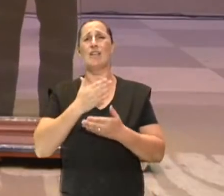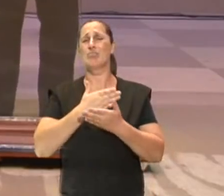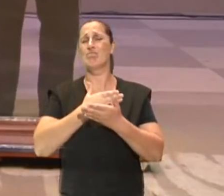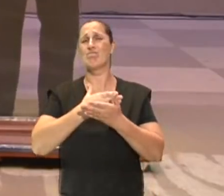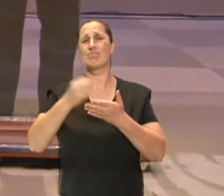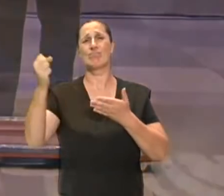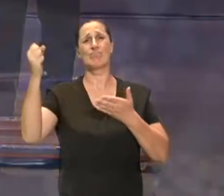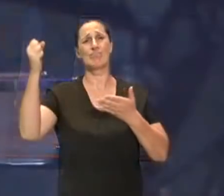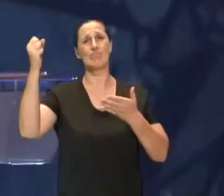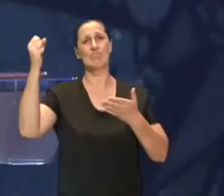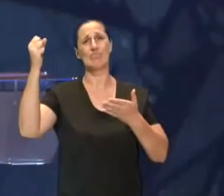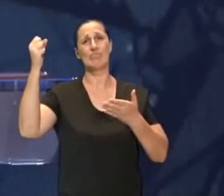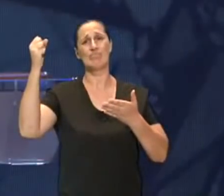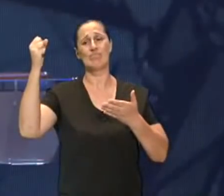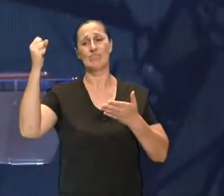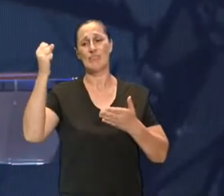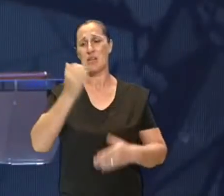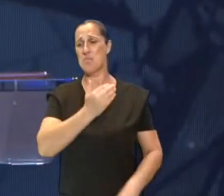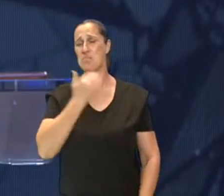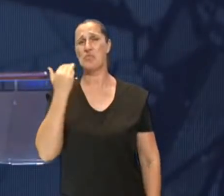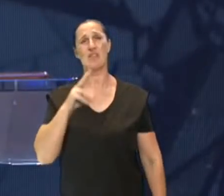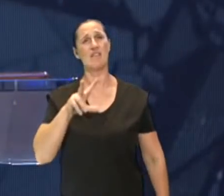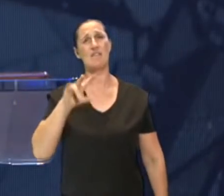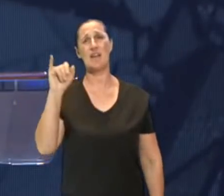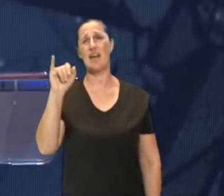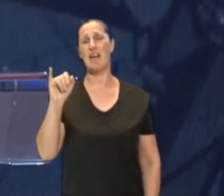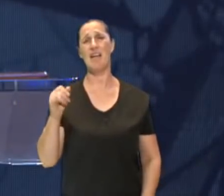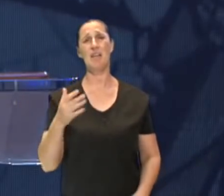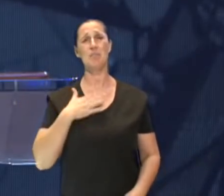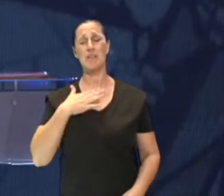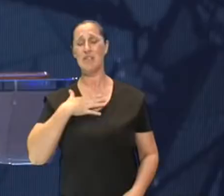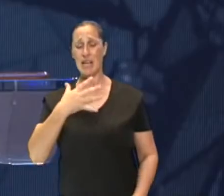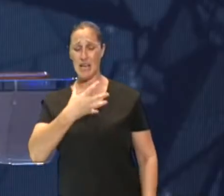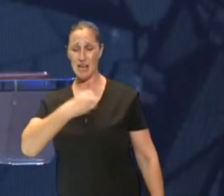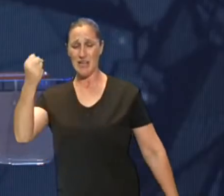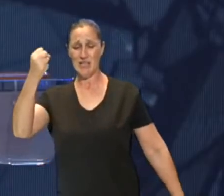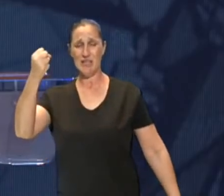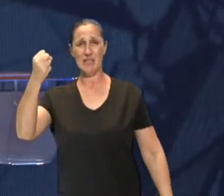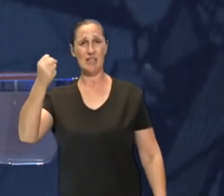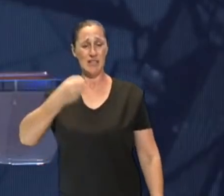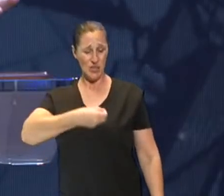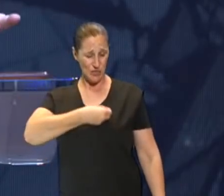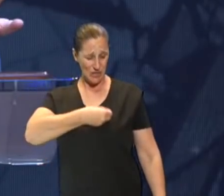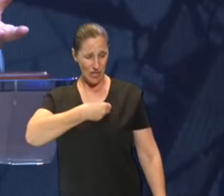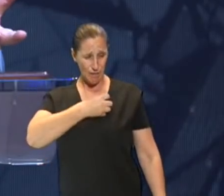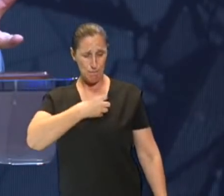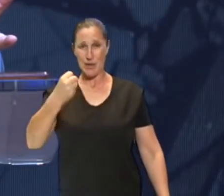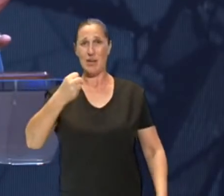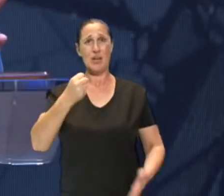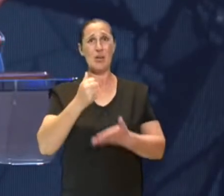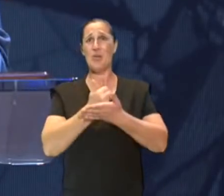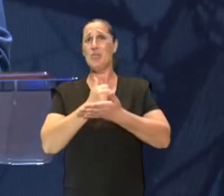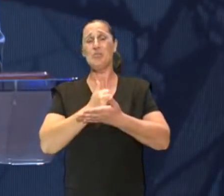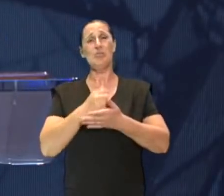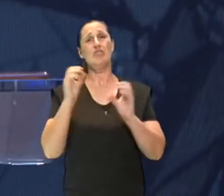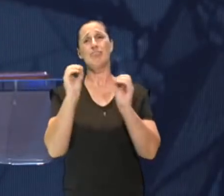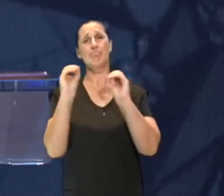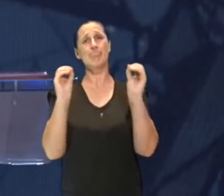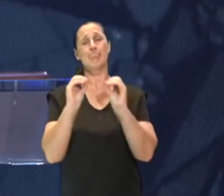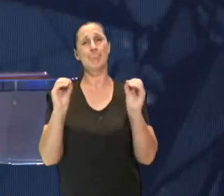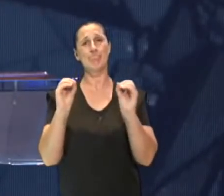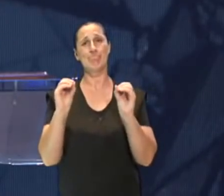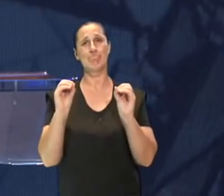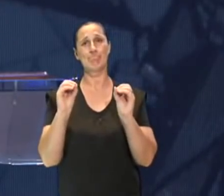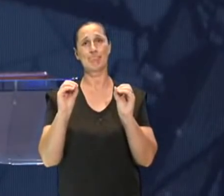coisa tremenda. Ele está dizendo: olha, minha vida está sendo arrancada de mim, eu não tenho controle. E o pior